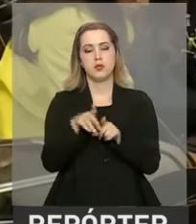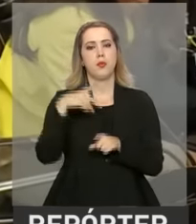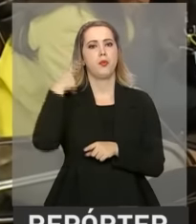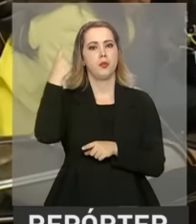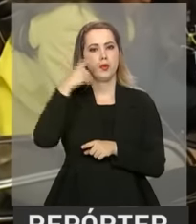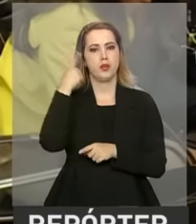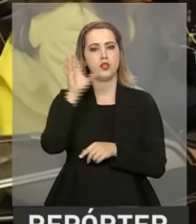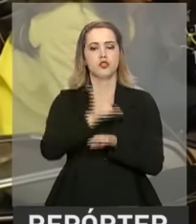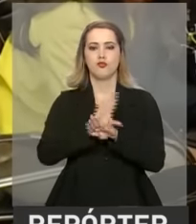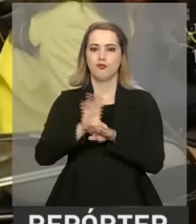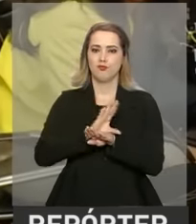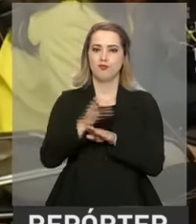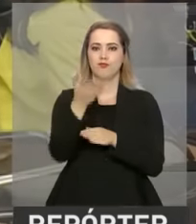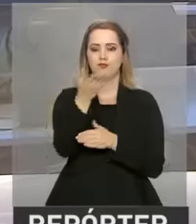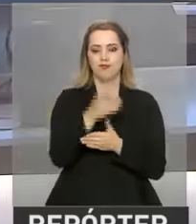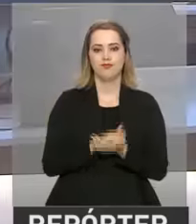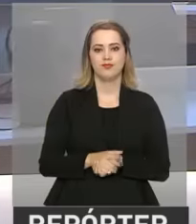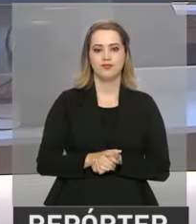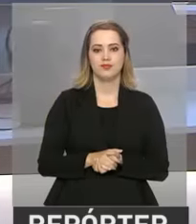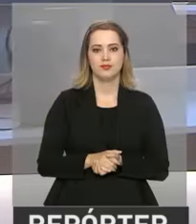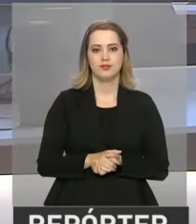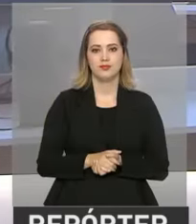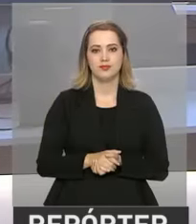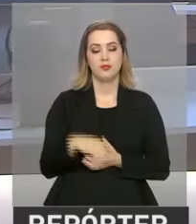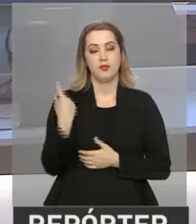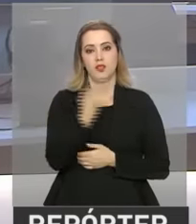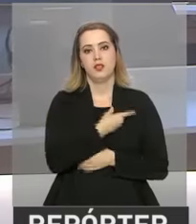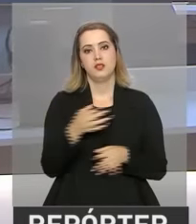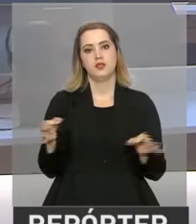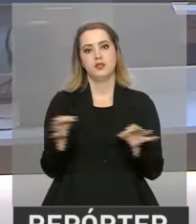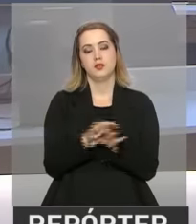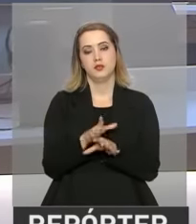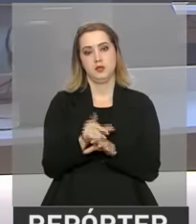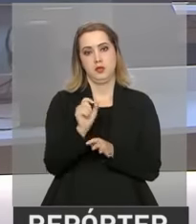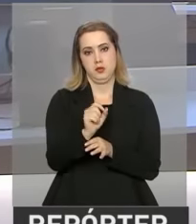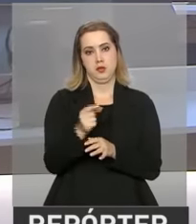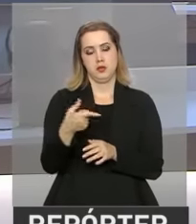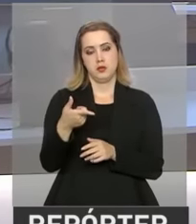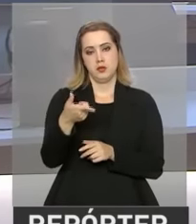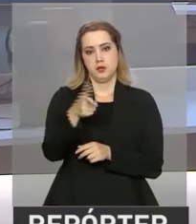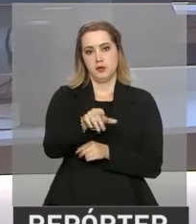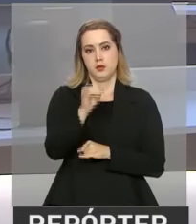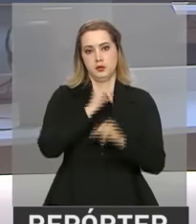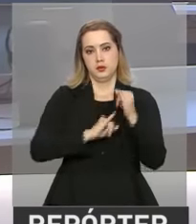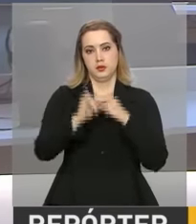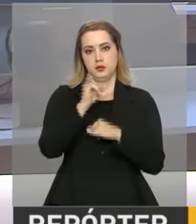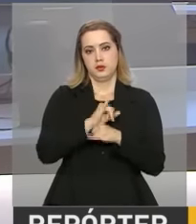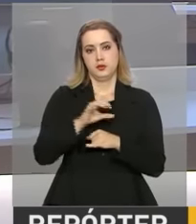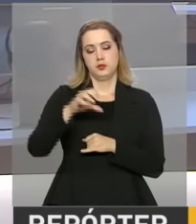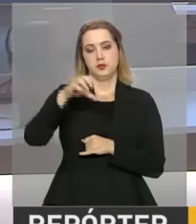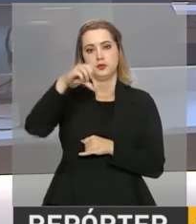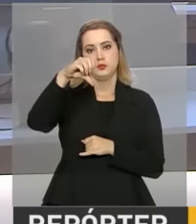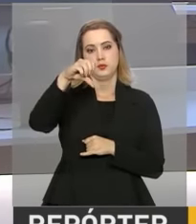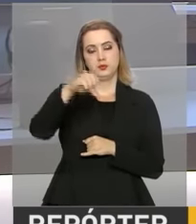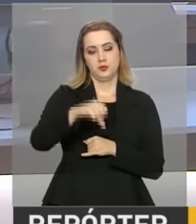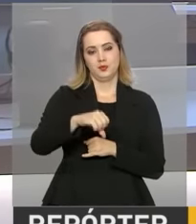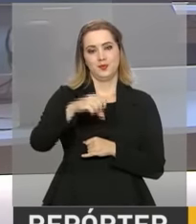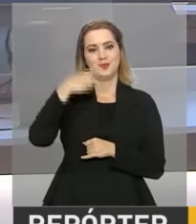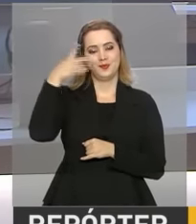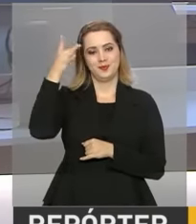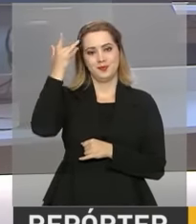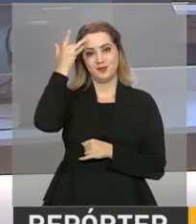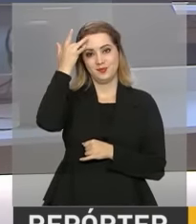advogado constitucionalista. E nós ficamos por aqui. Voltamos a qualquer momento com outras informações ou amanhã,